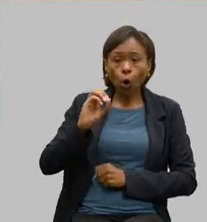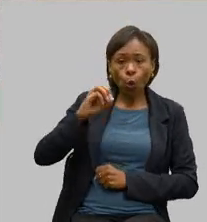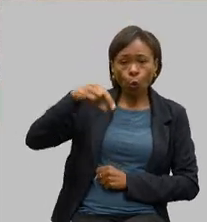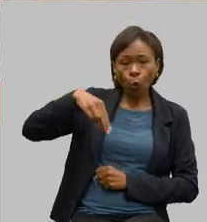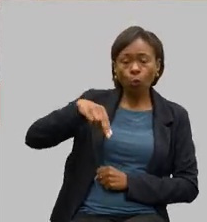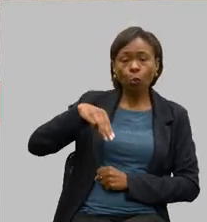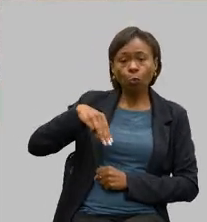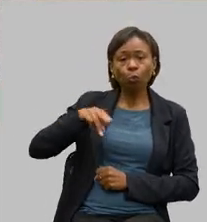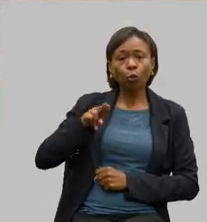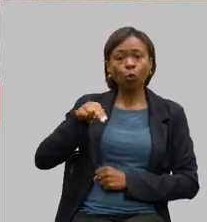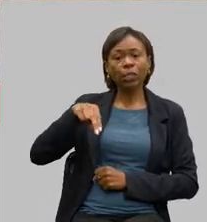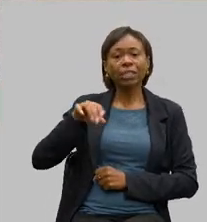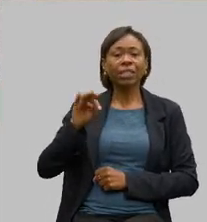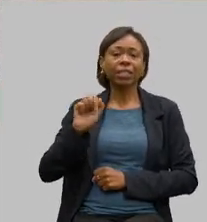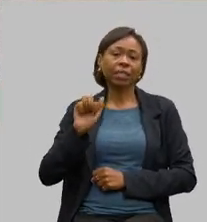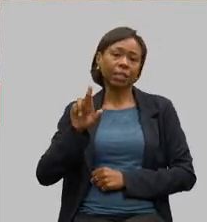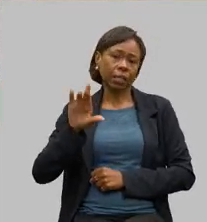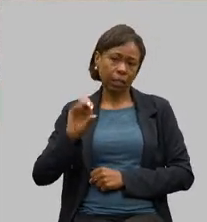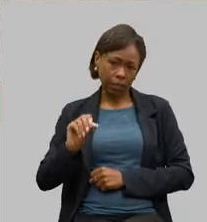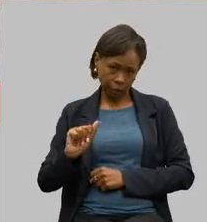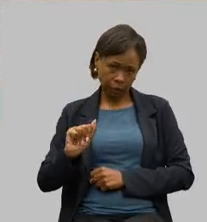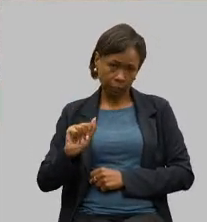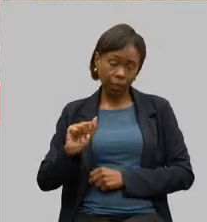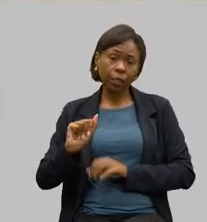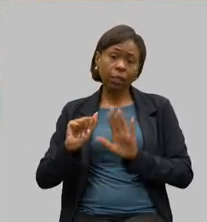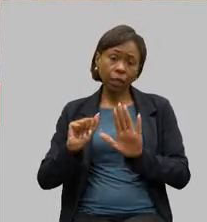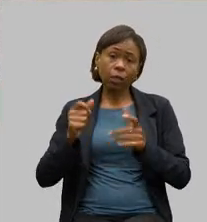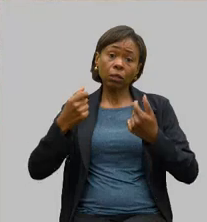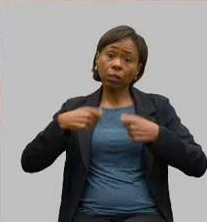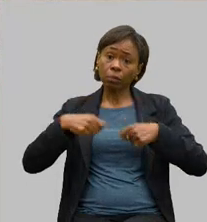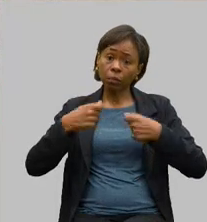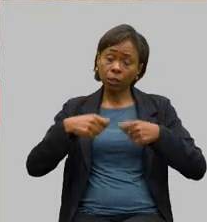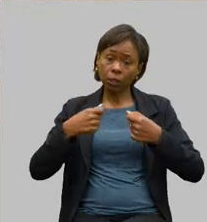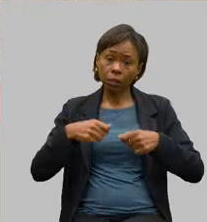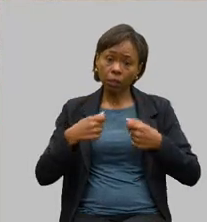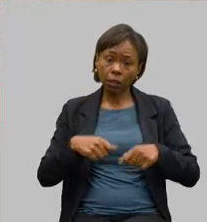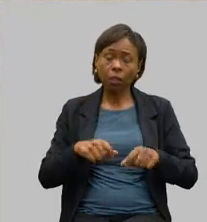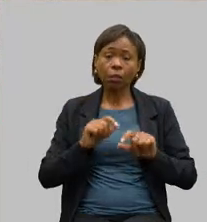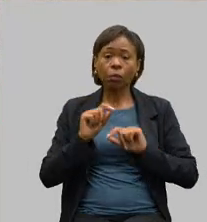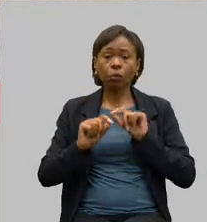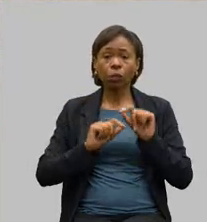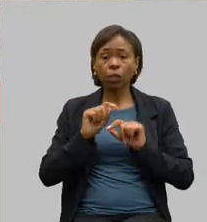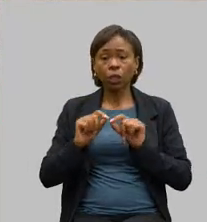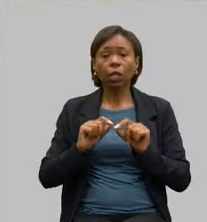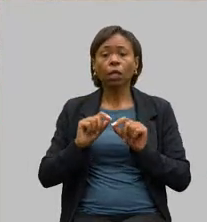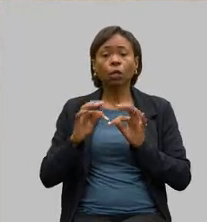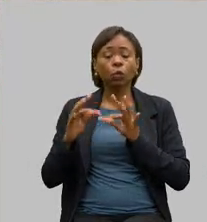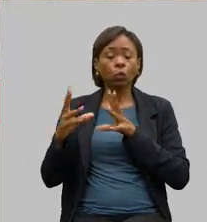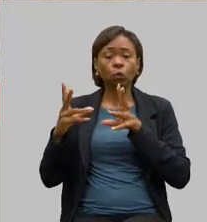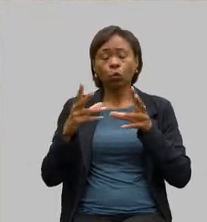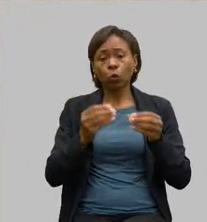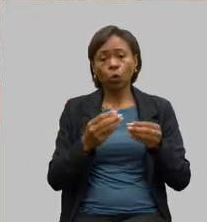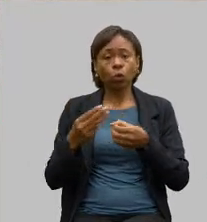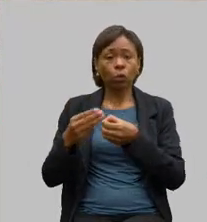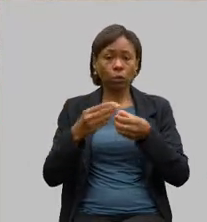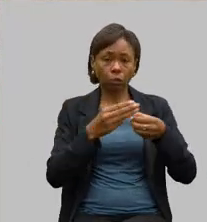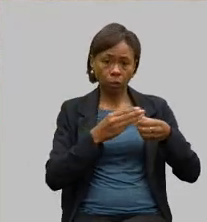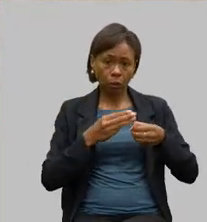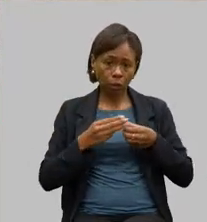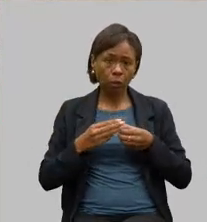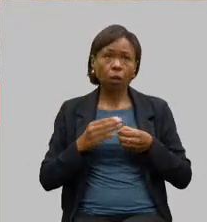que de fato a gente precisa uma reação uma celeridade maior do estado com relação a isso nós estamos aguardando né a secretaria